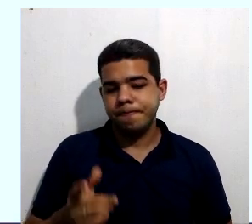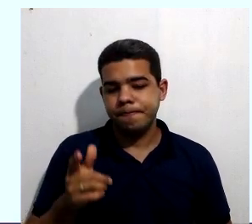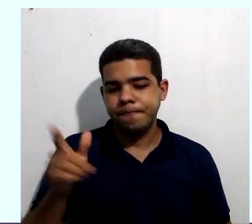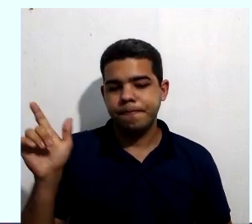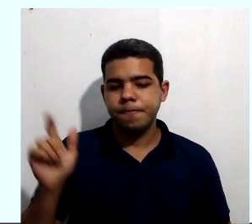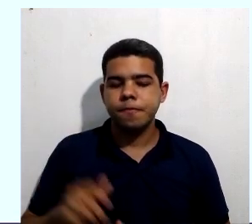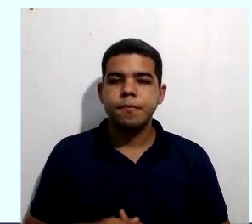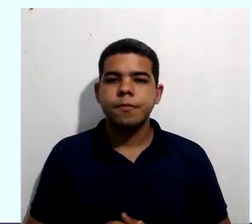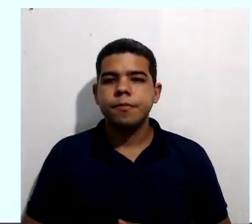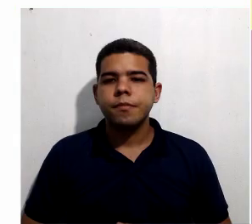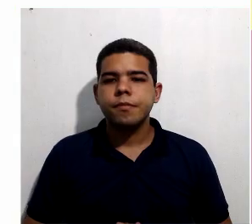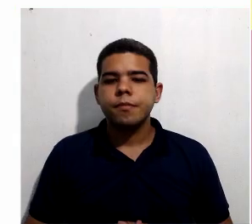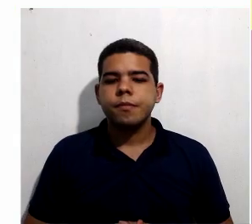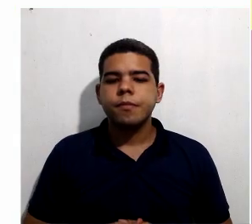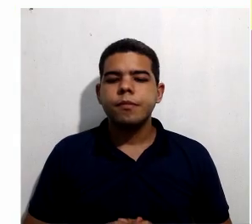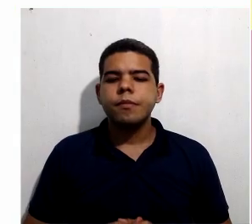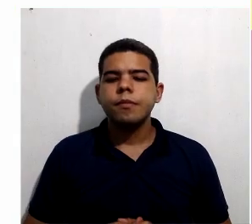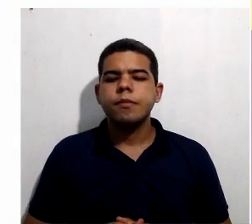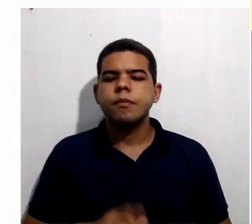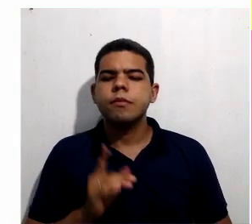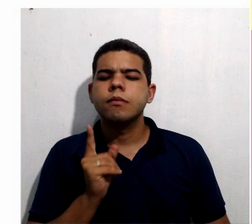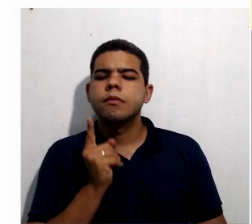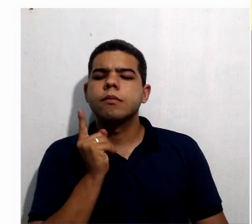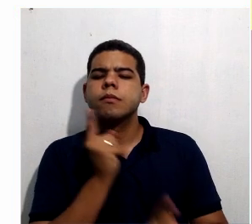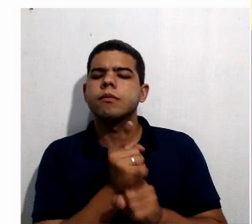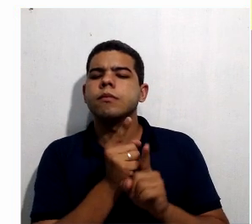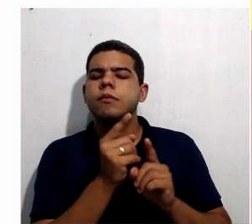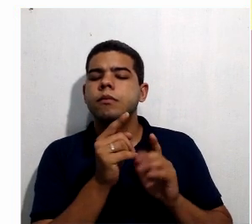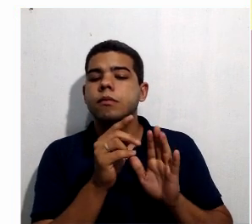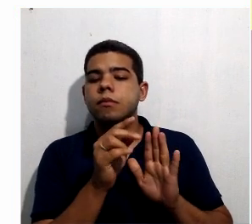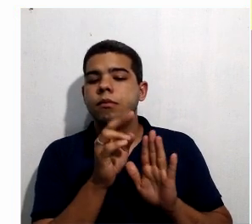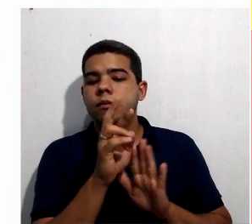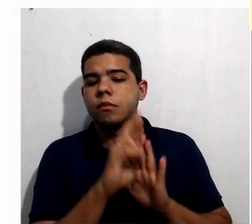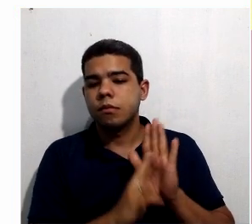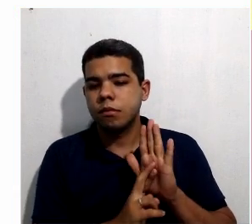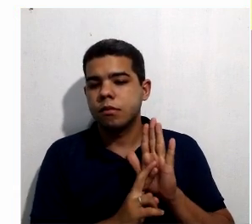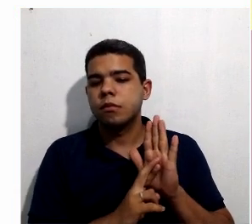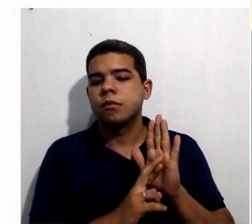ao próximo. Encontrando o termo